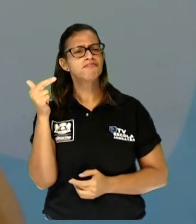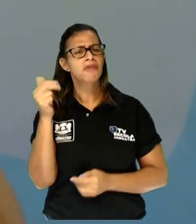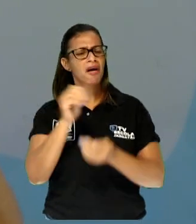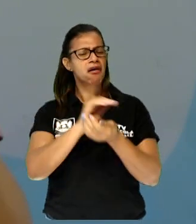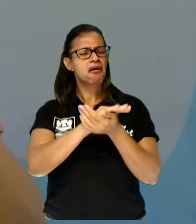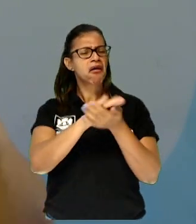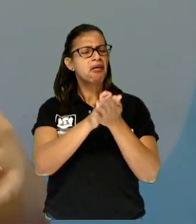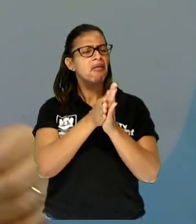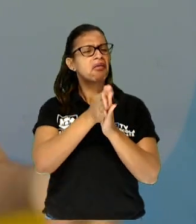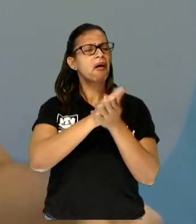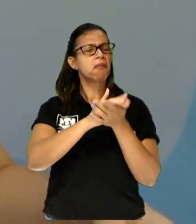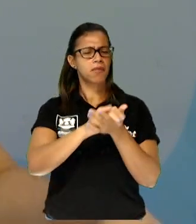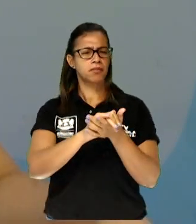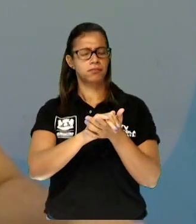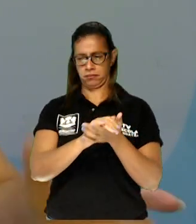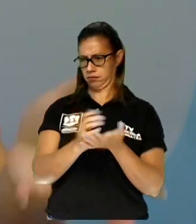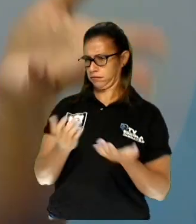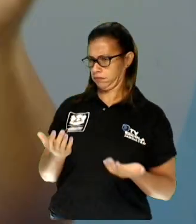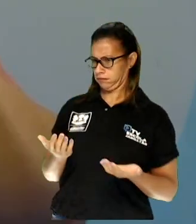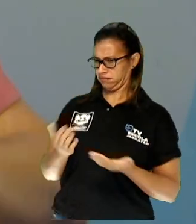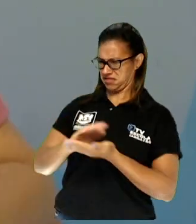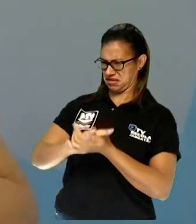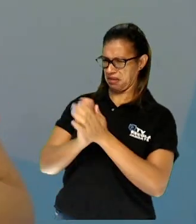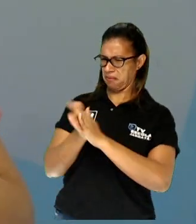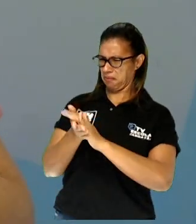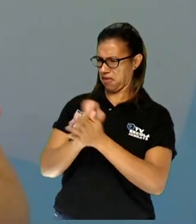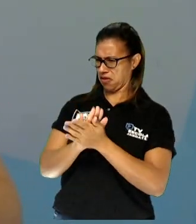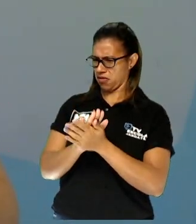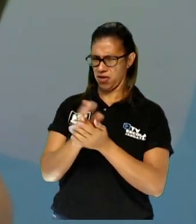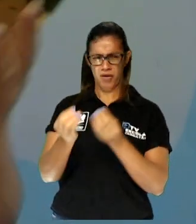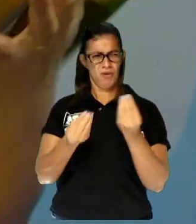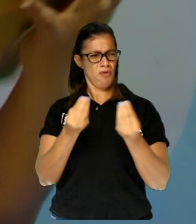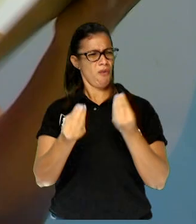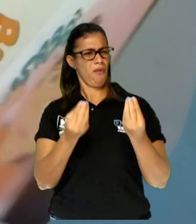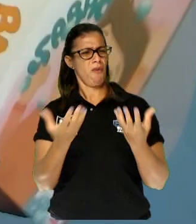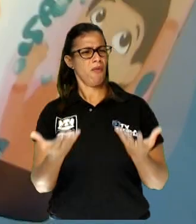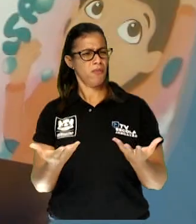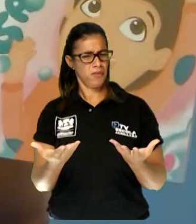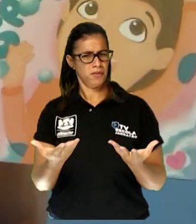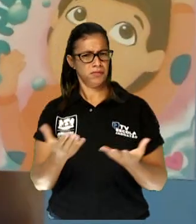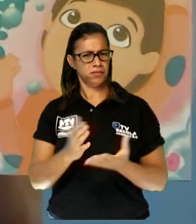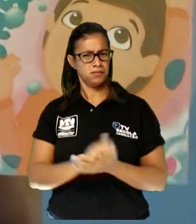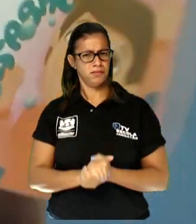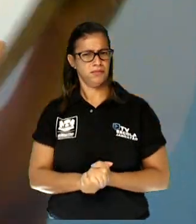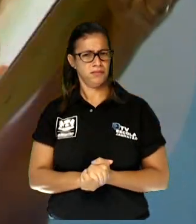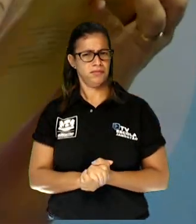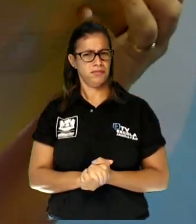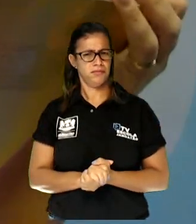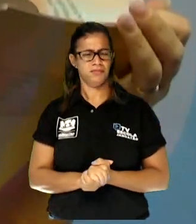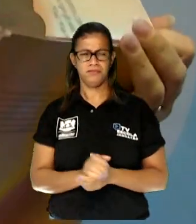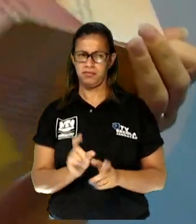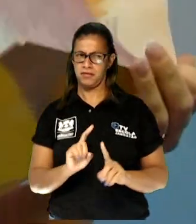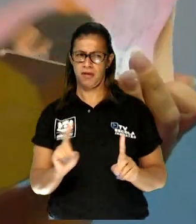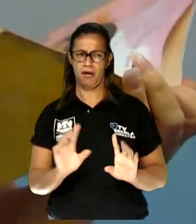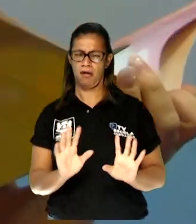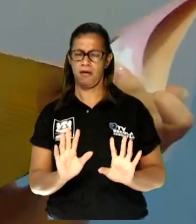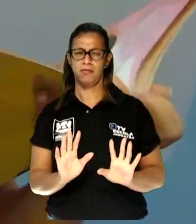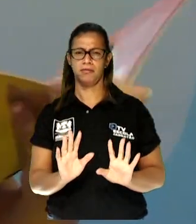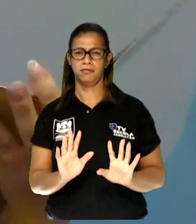sabão. Sabão? Bia pensou: Como assim cheiro de sabão? Não é não, João.